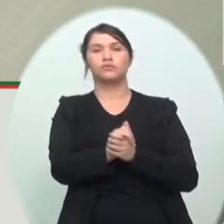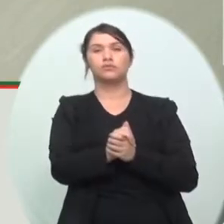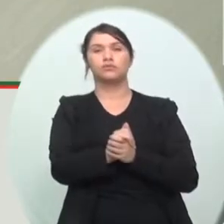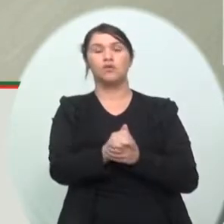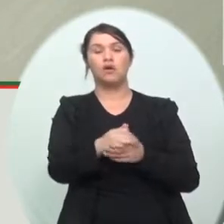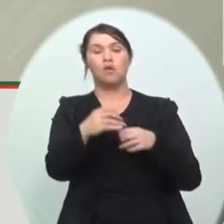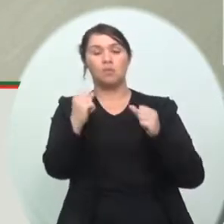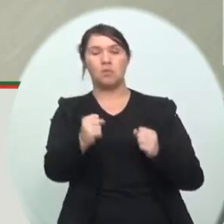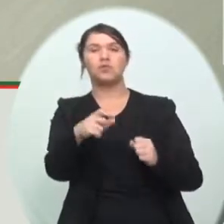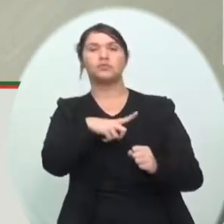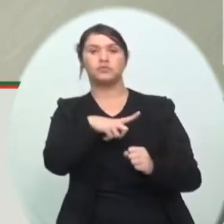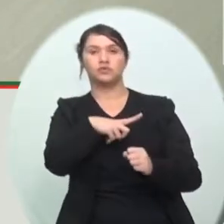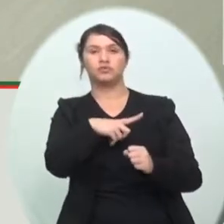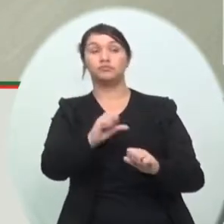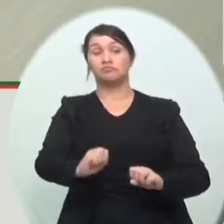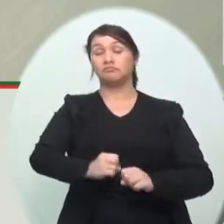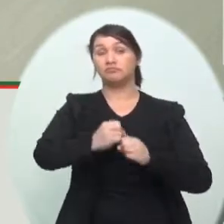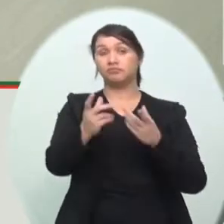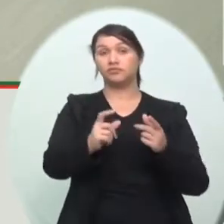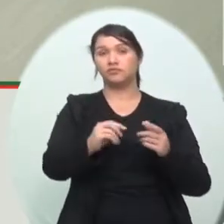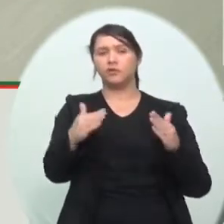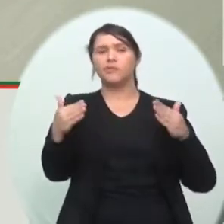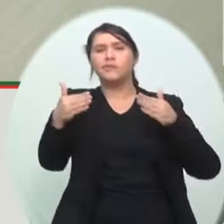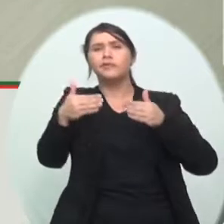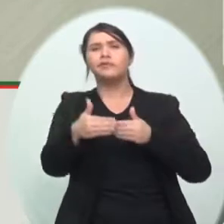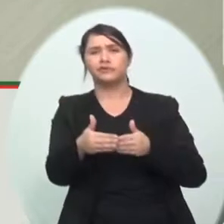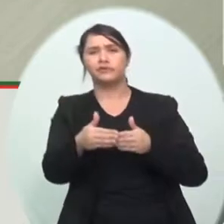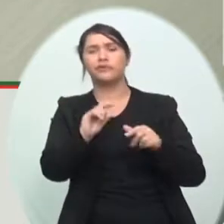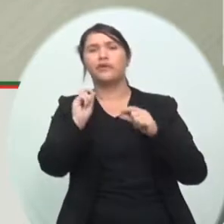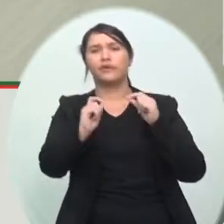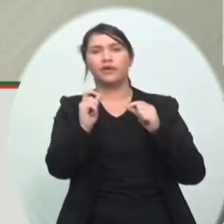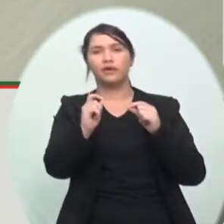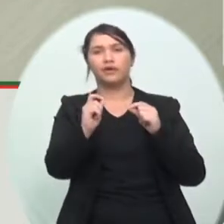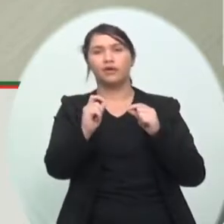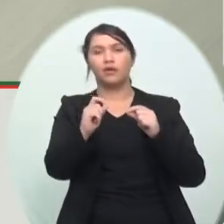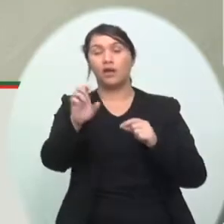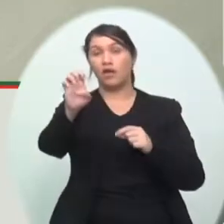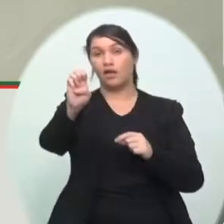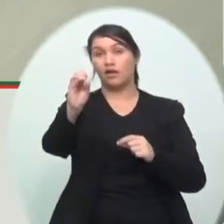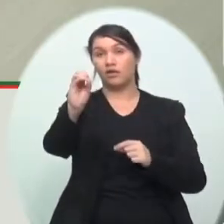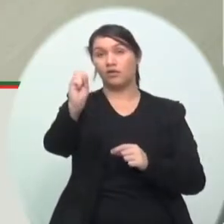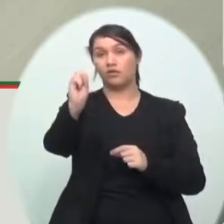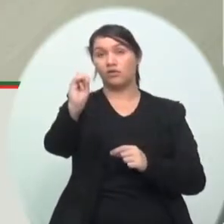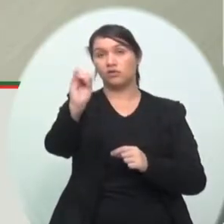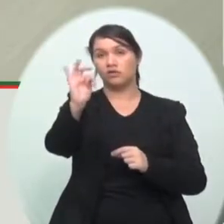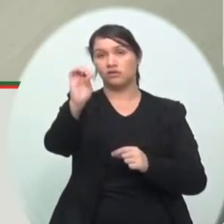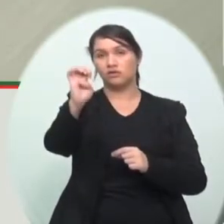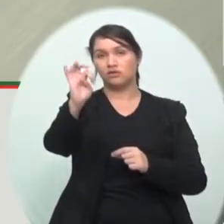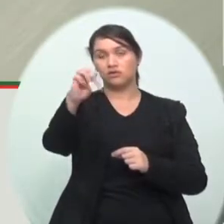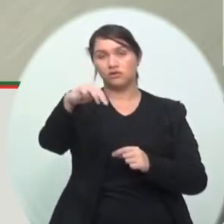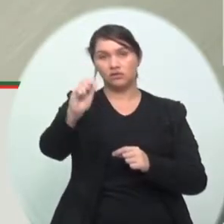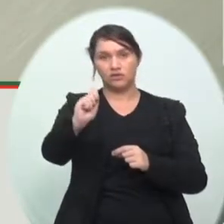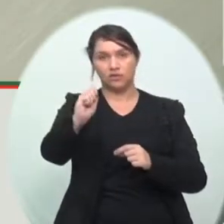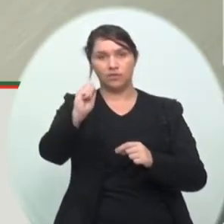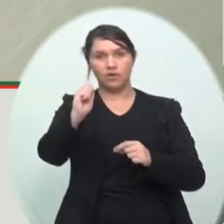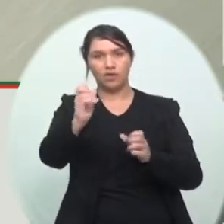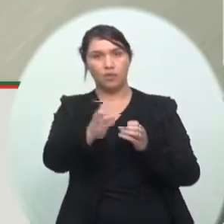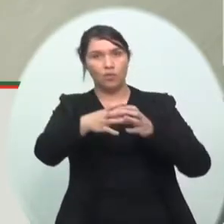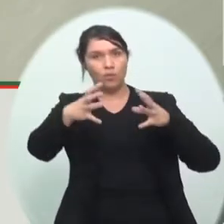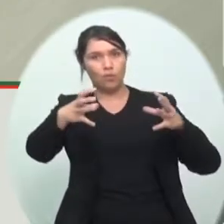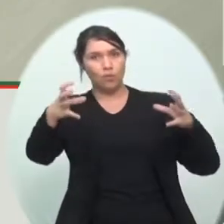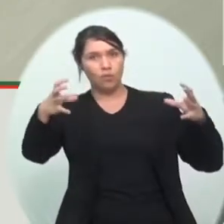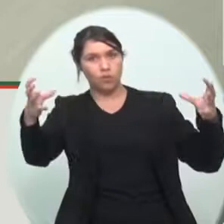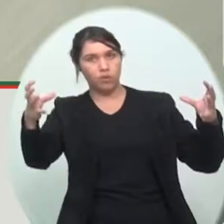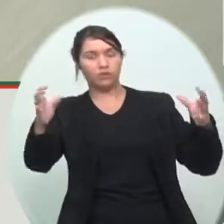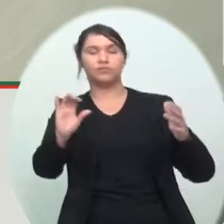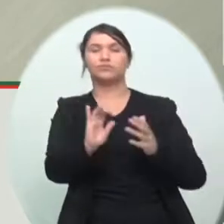nosso objetivo é fazer com que esse ecossistema cresça. Esse ecossistema é dividido em tríplice hélice. Tríplice hélice é as